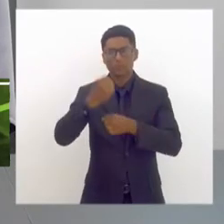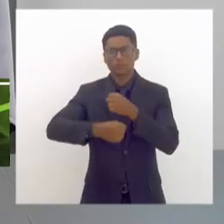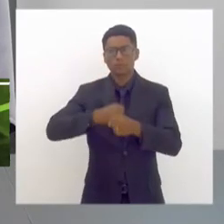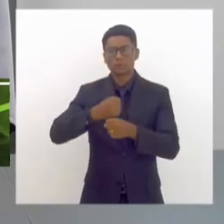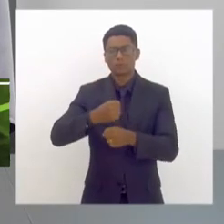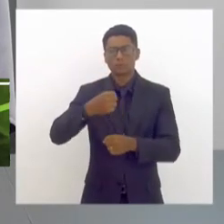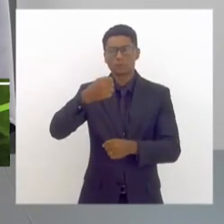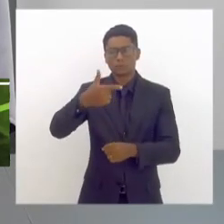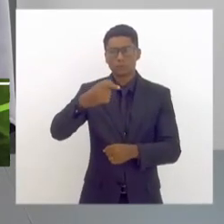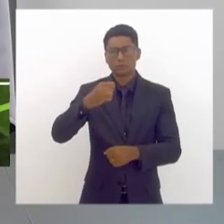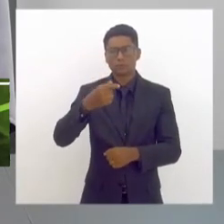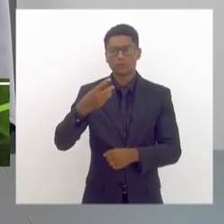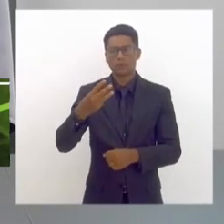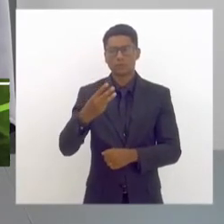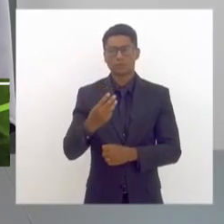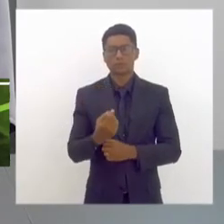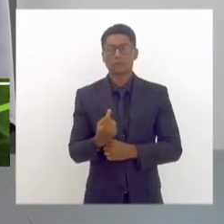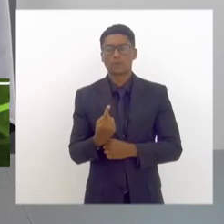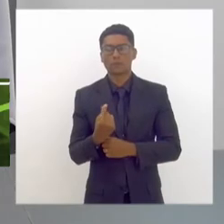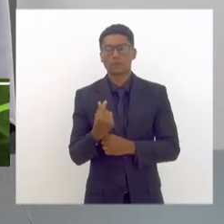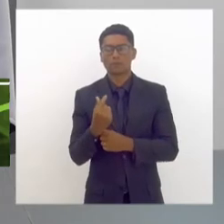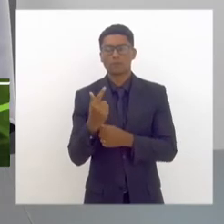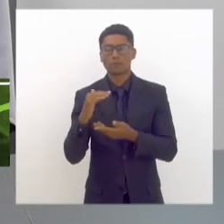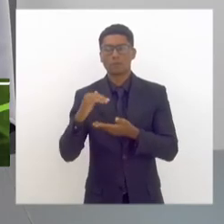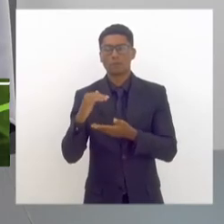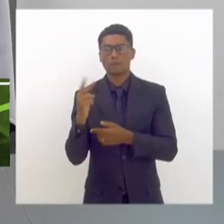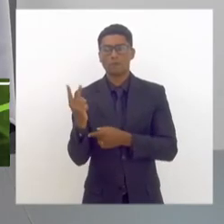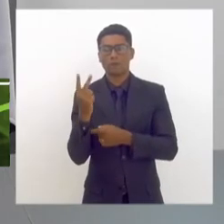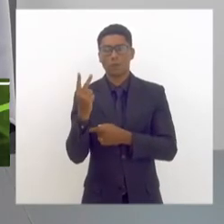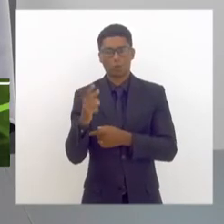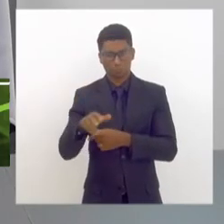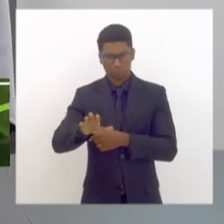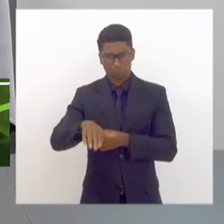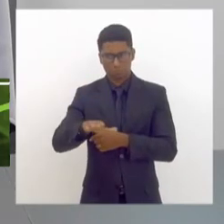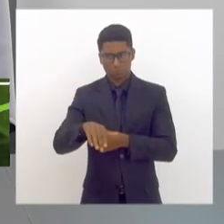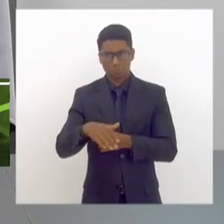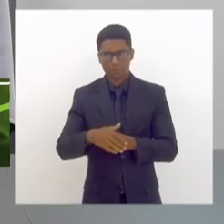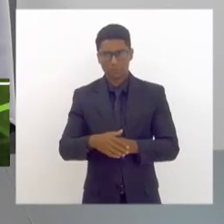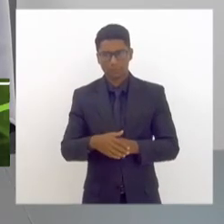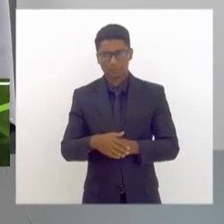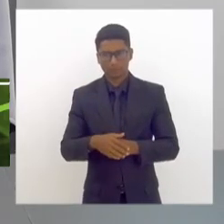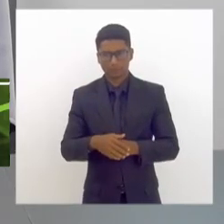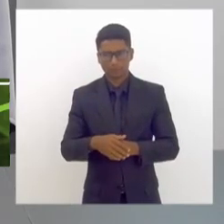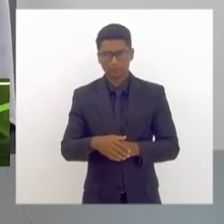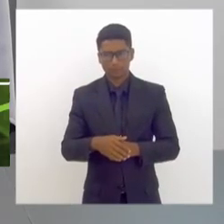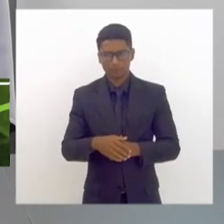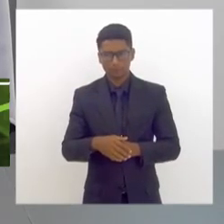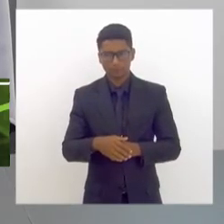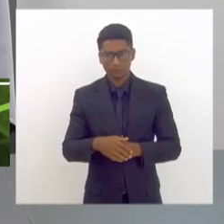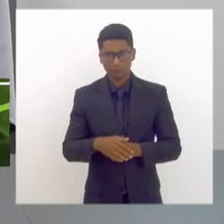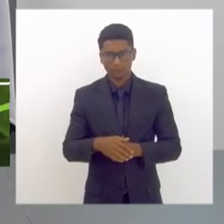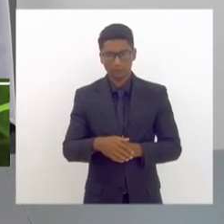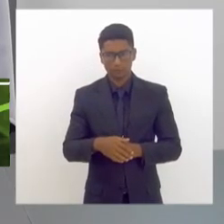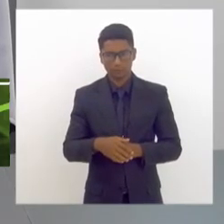está contemplada. É um valor menor, né, do que o anterior, mas há a rubrica, né, que é o